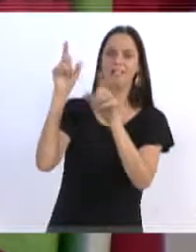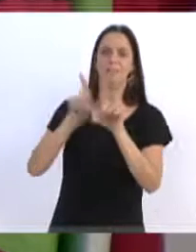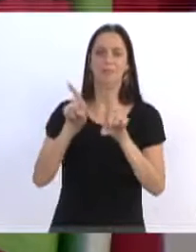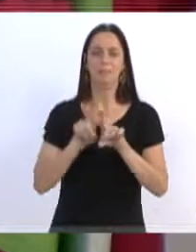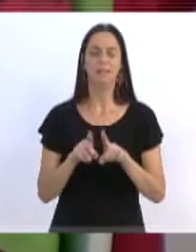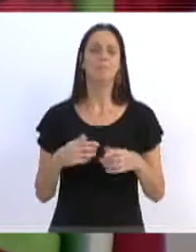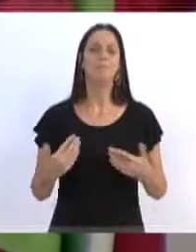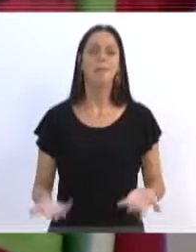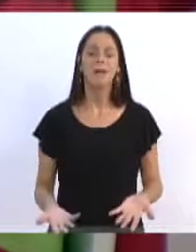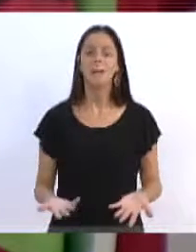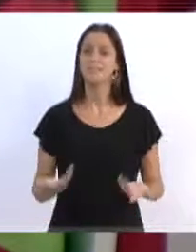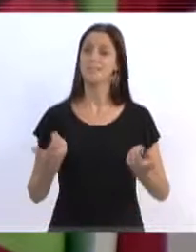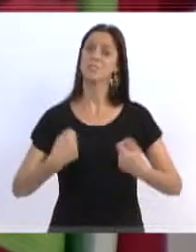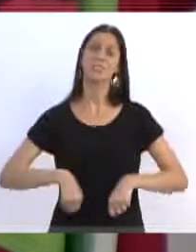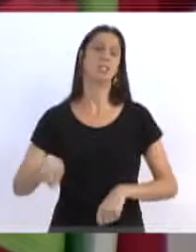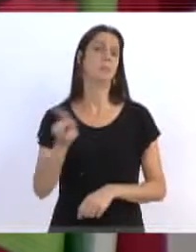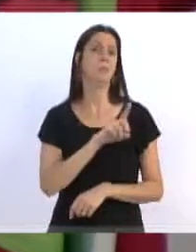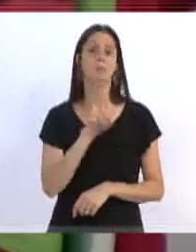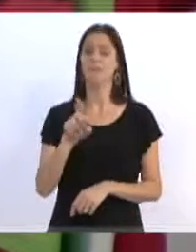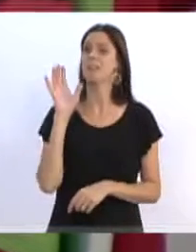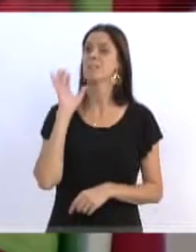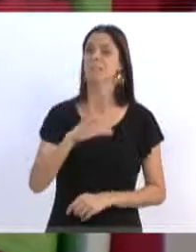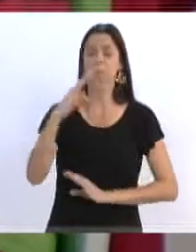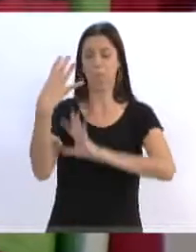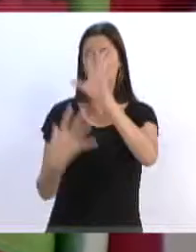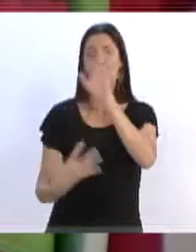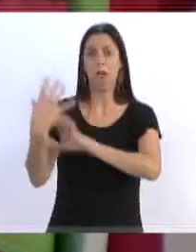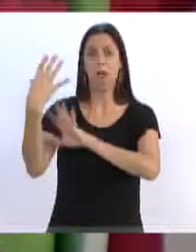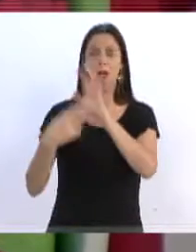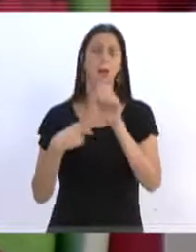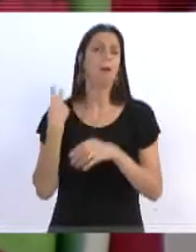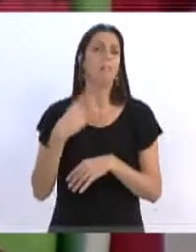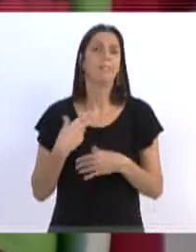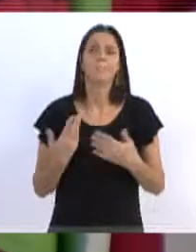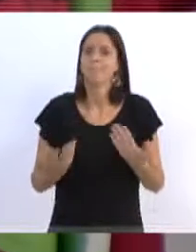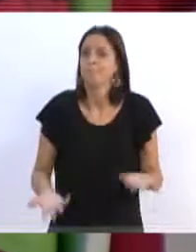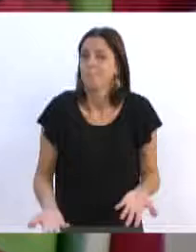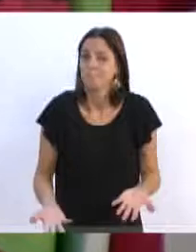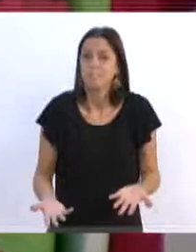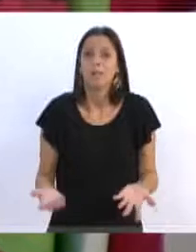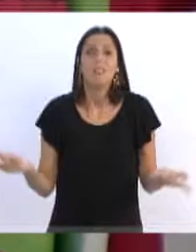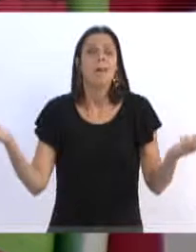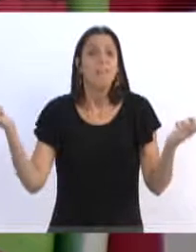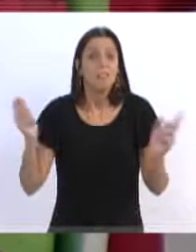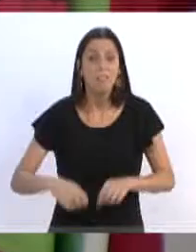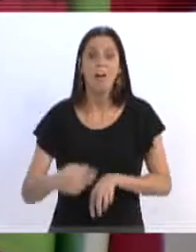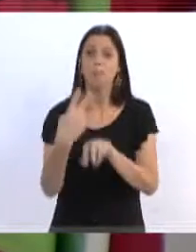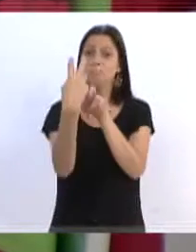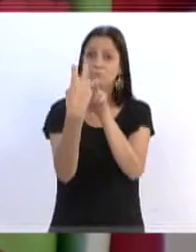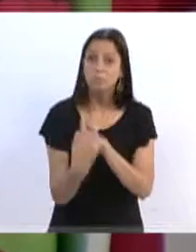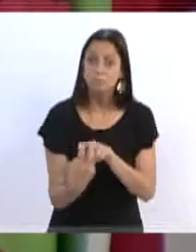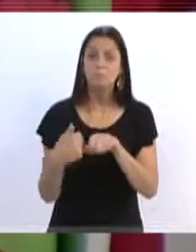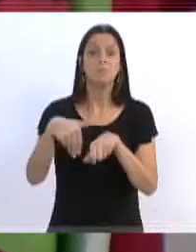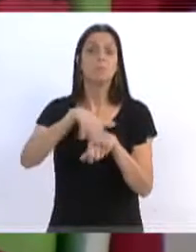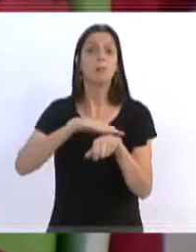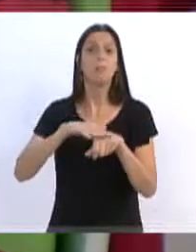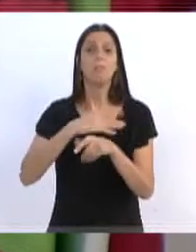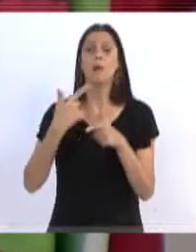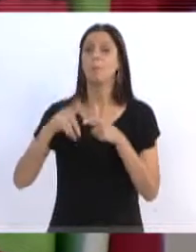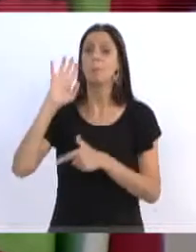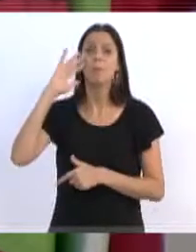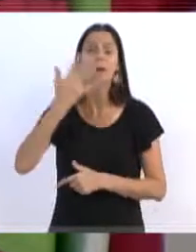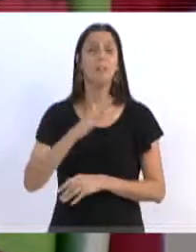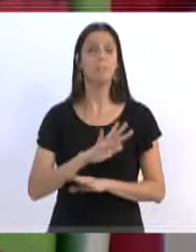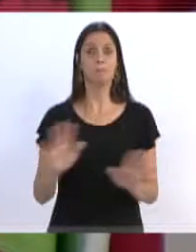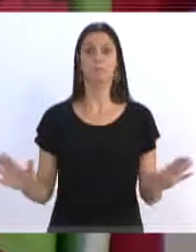nenhuma de estar sendo feito quando uma boa conversa quando um bom assunto com muita